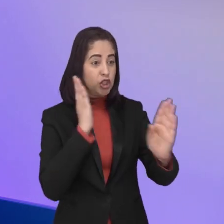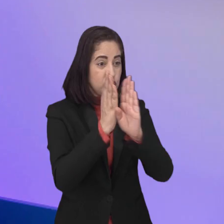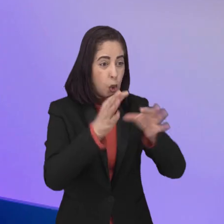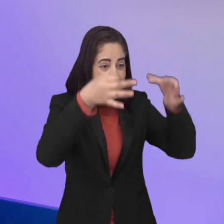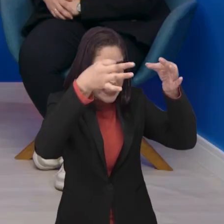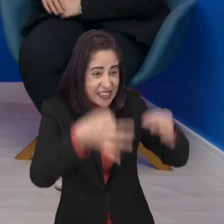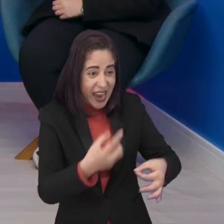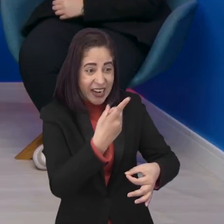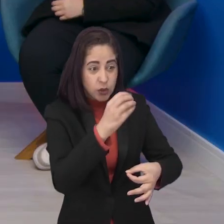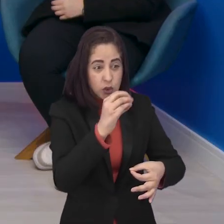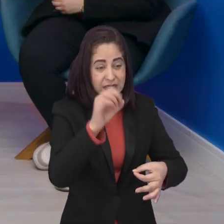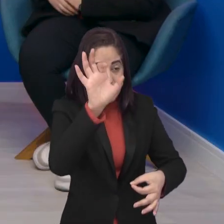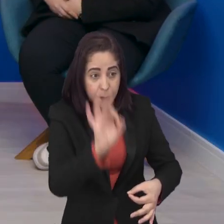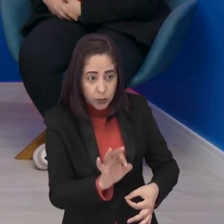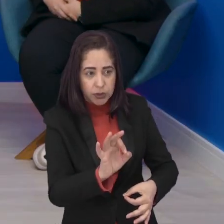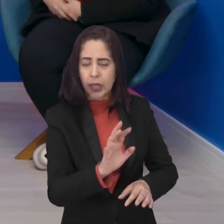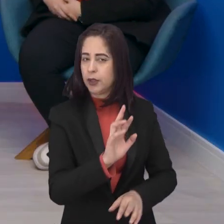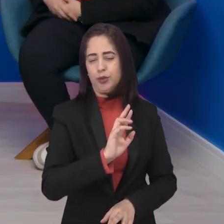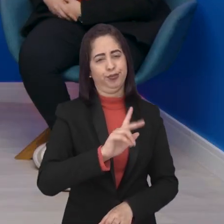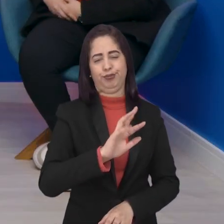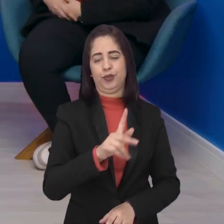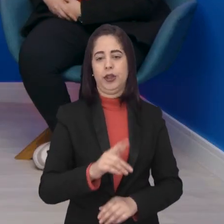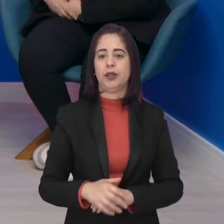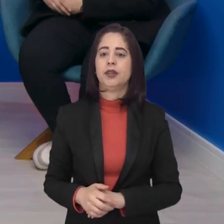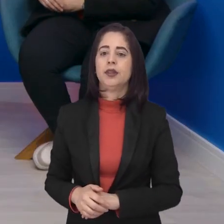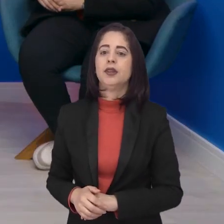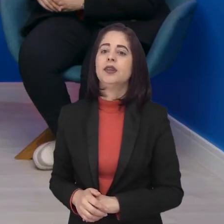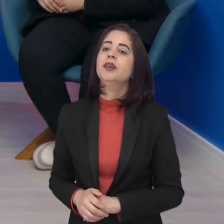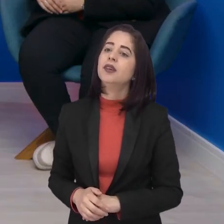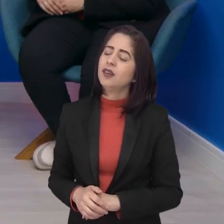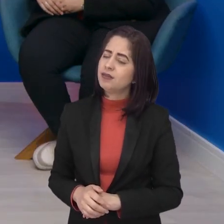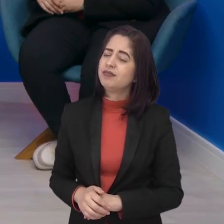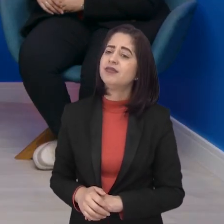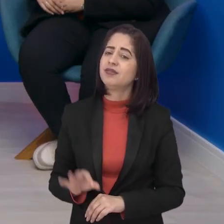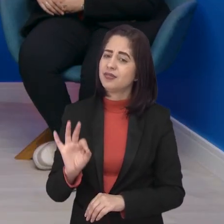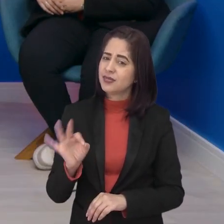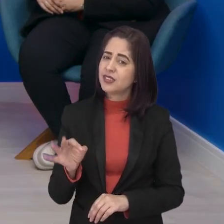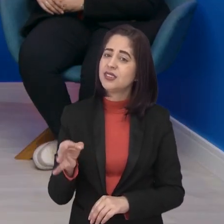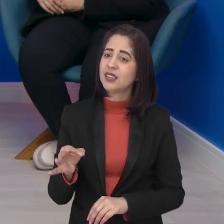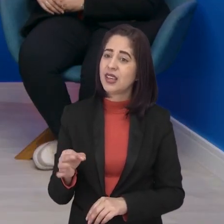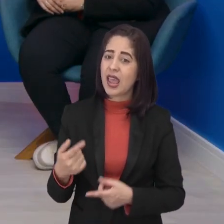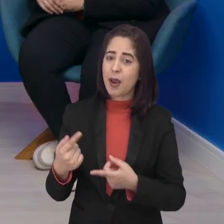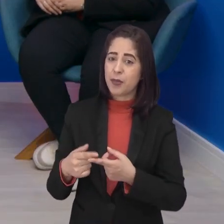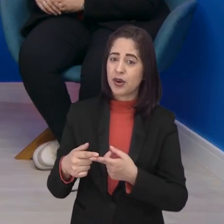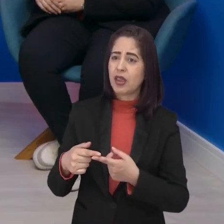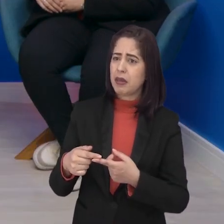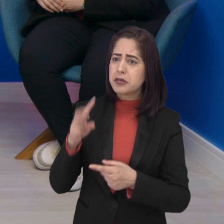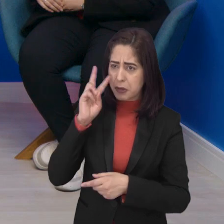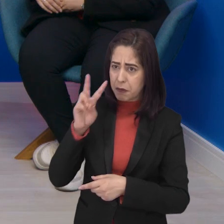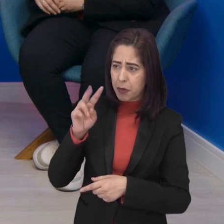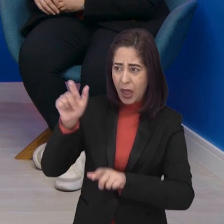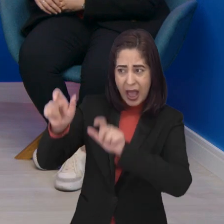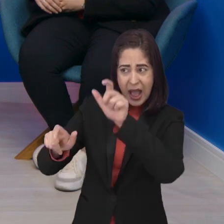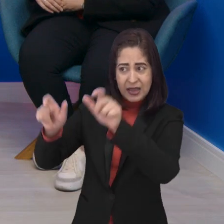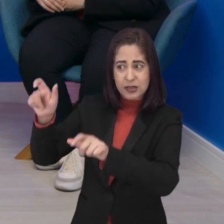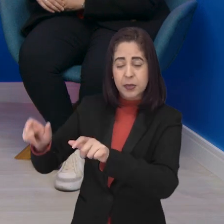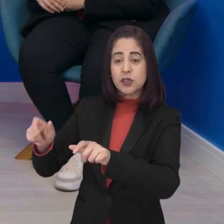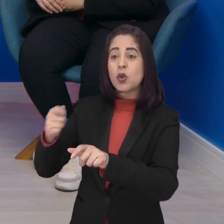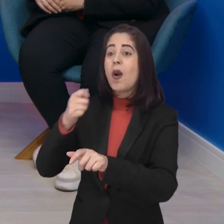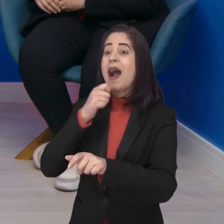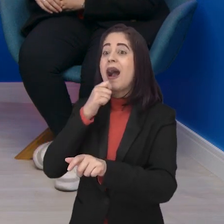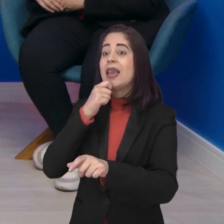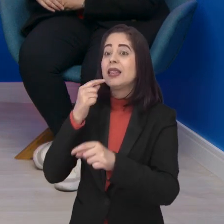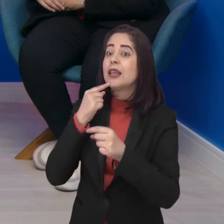eleição. Essa pergunta é interessante, né, Marina? Até para entender a visão que as pessoas têm nesse atual momento